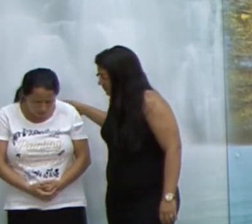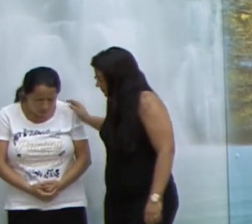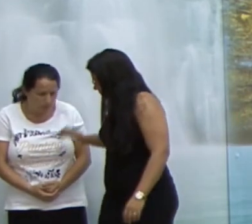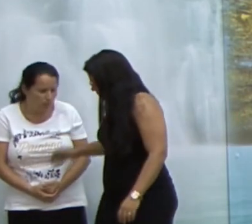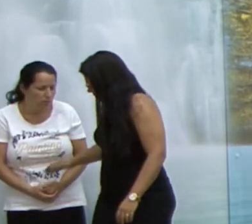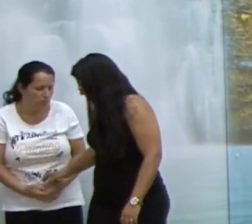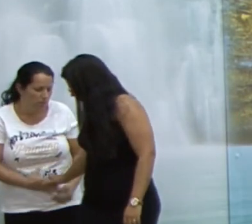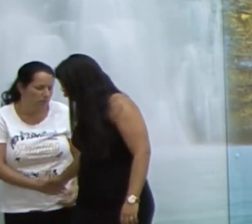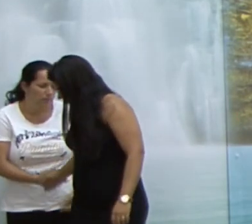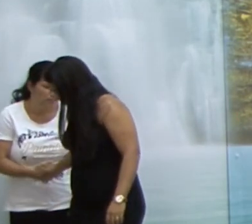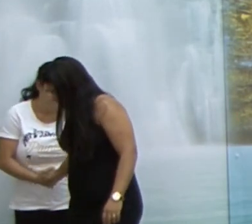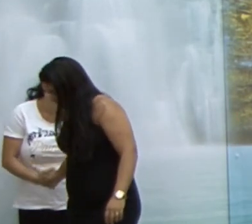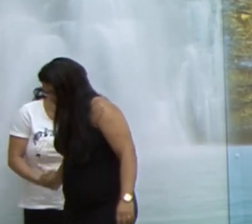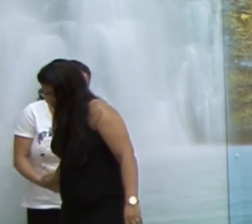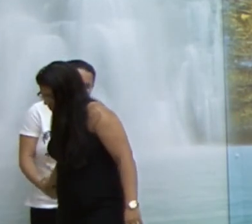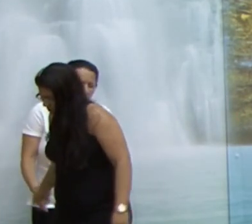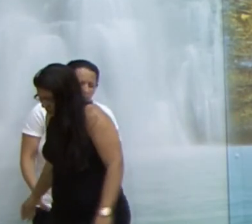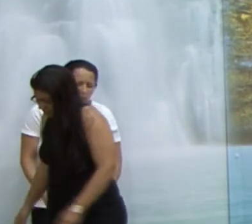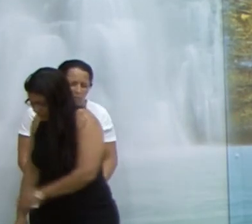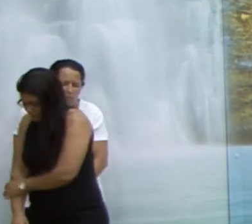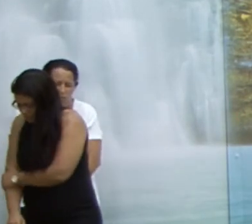meu Deus do céu,